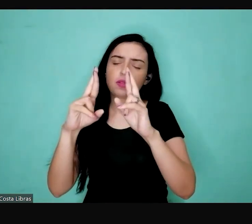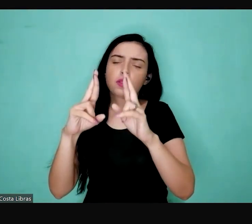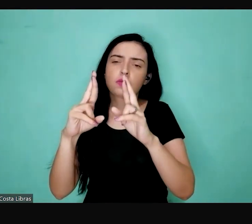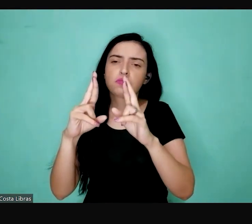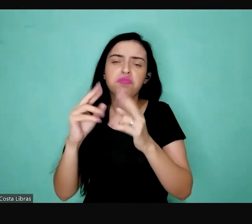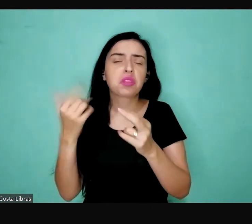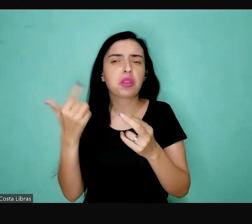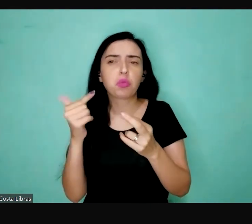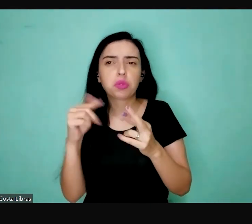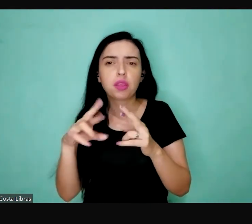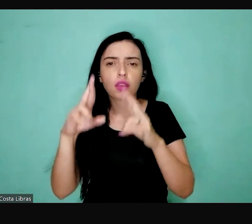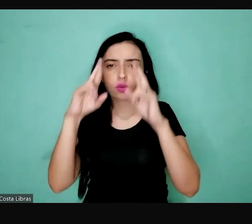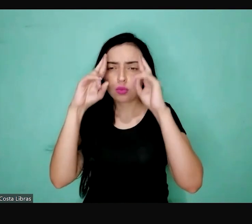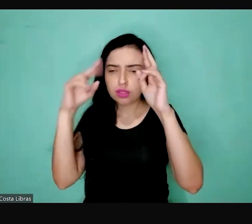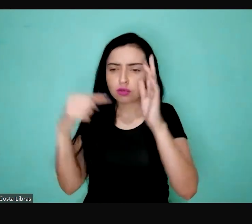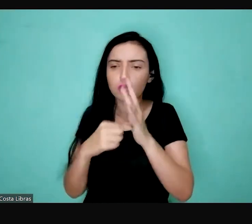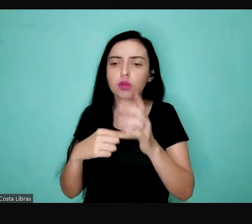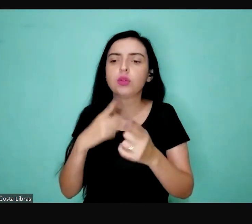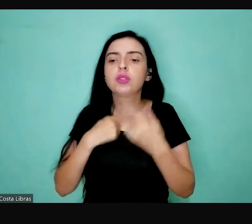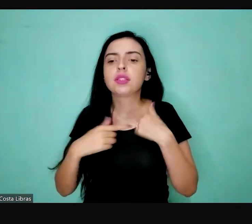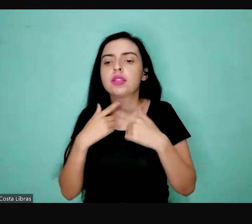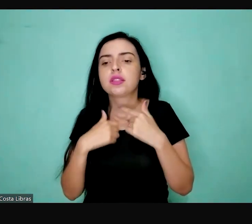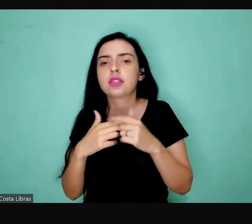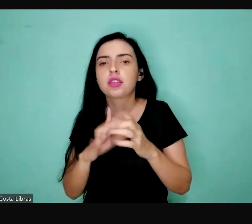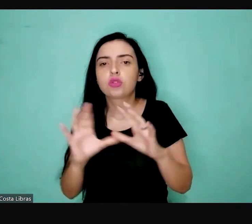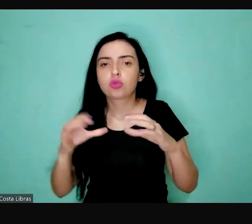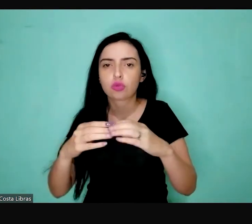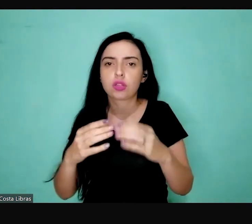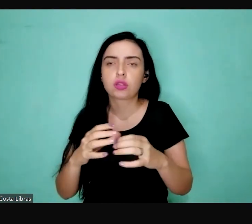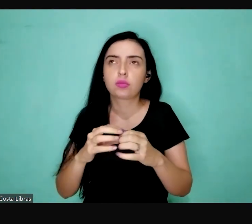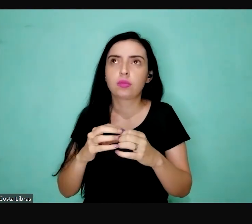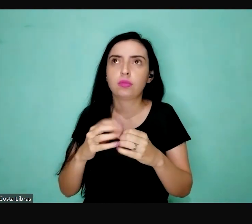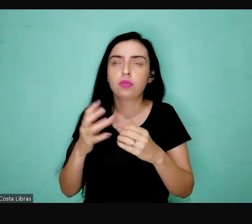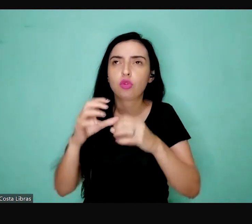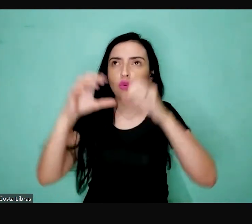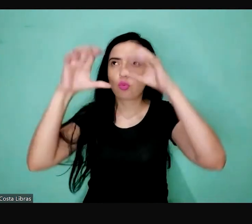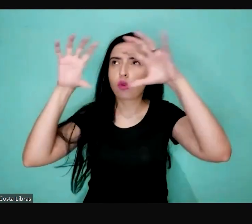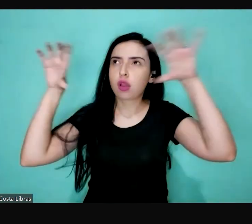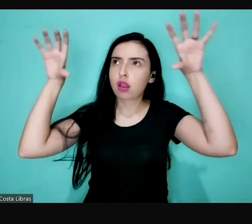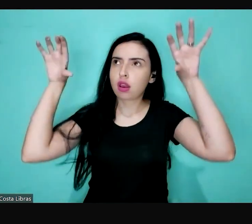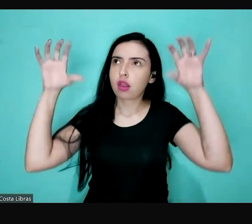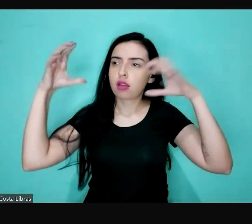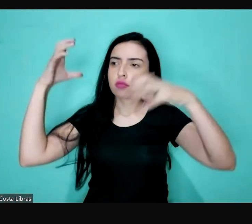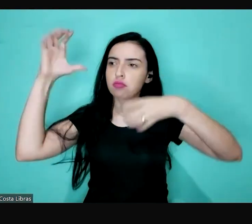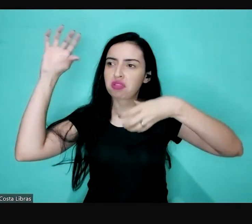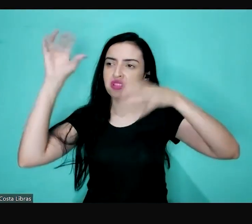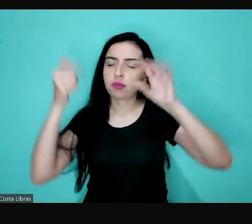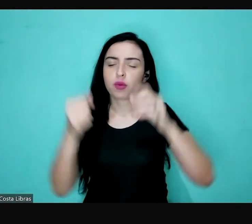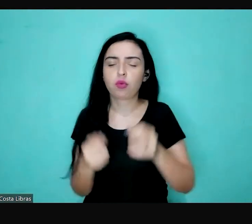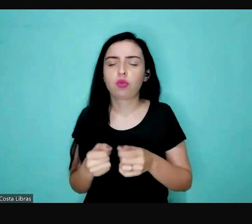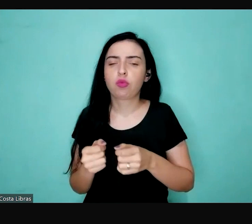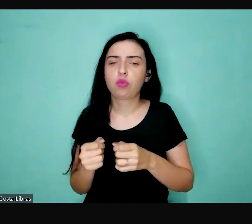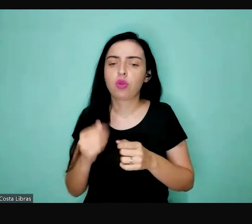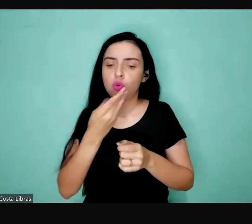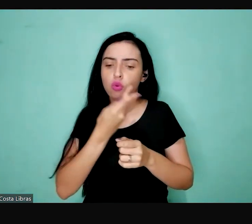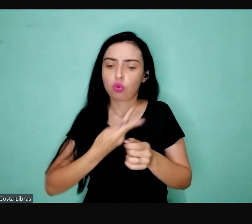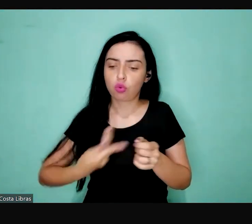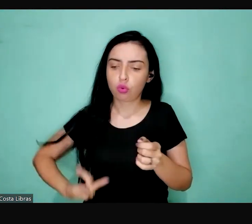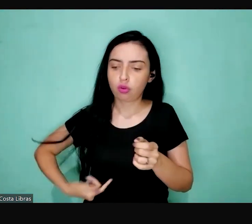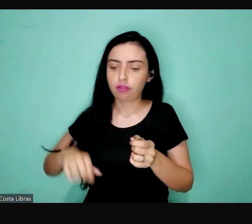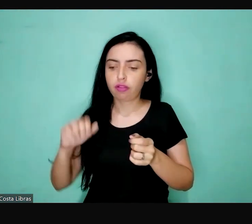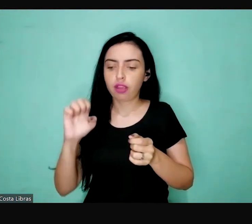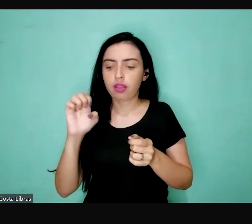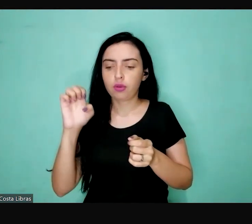por não atingir as necessidades do câmbio climático. Não fala o Convênio Europeu em nenhum momento do câmbio climático,